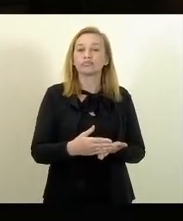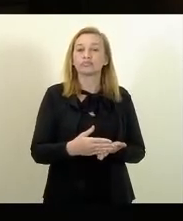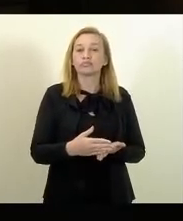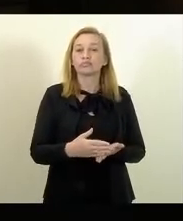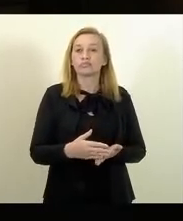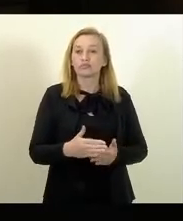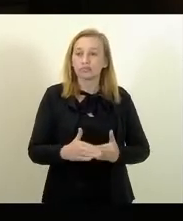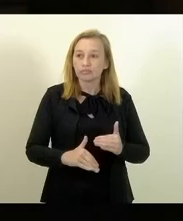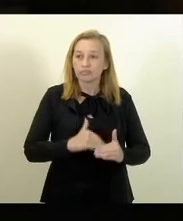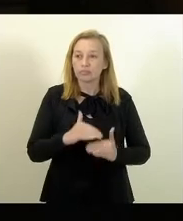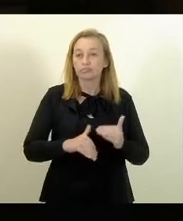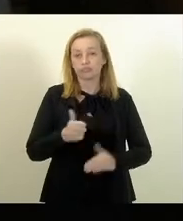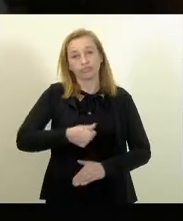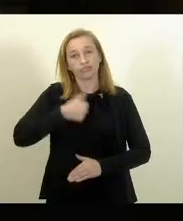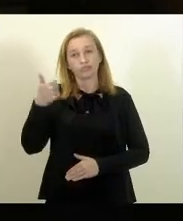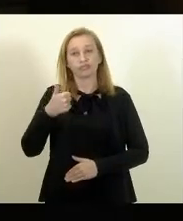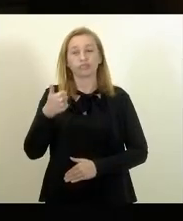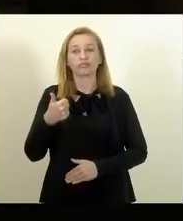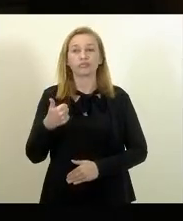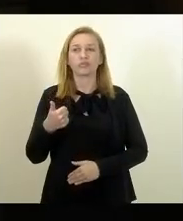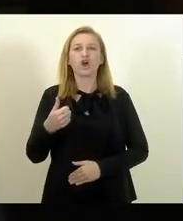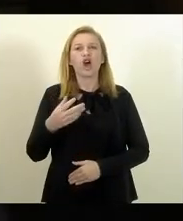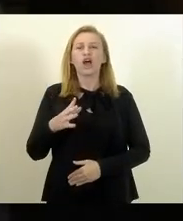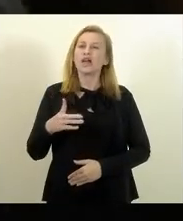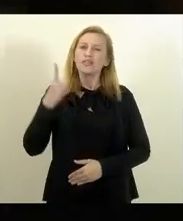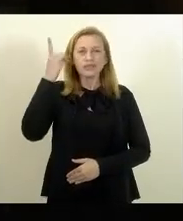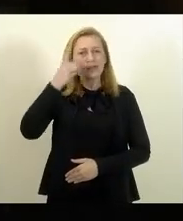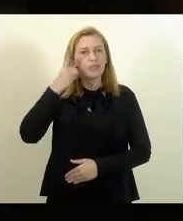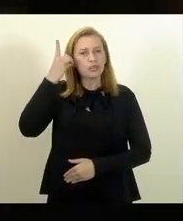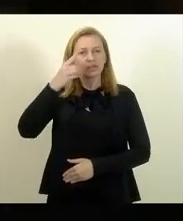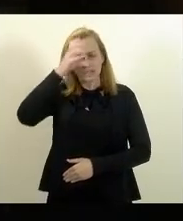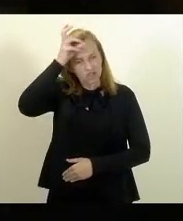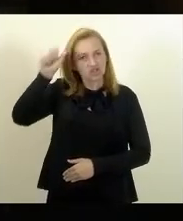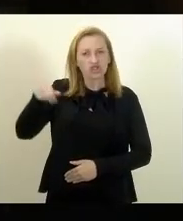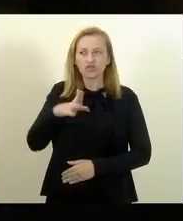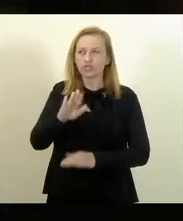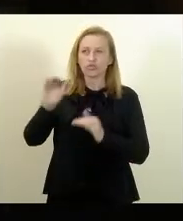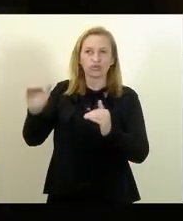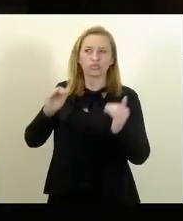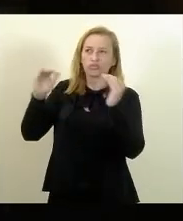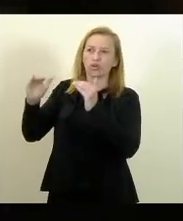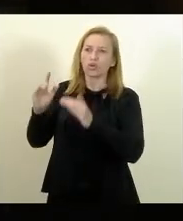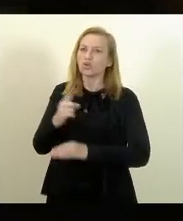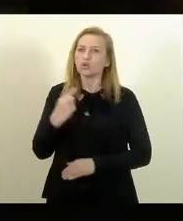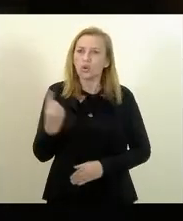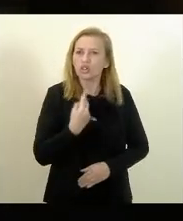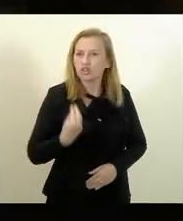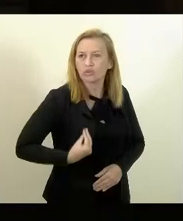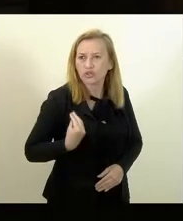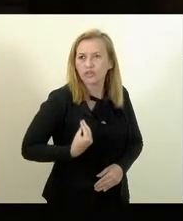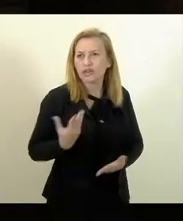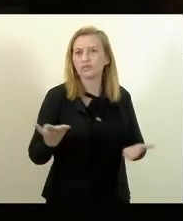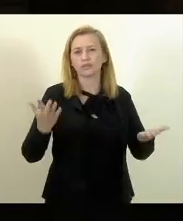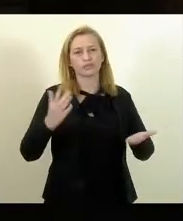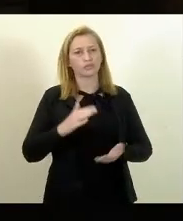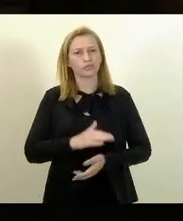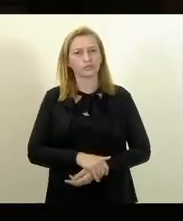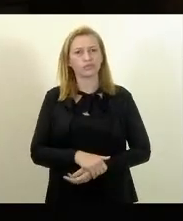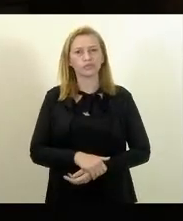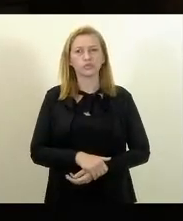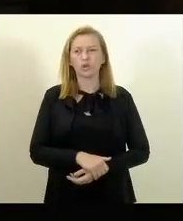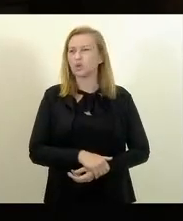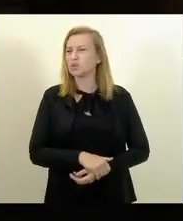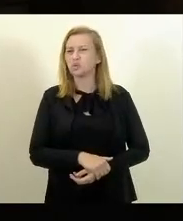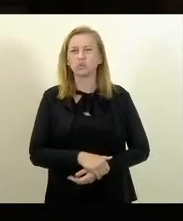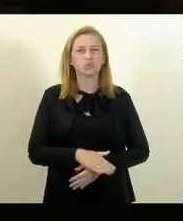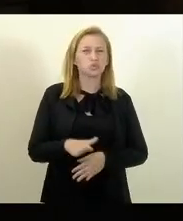situação econômica em que vive. Nobre deputada Tia Ju, porque nós estamos vivendo o tempo